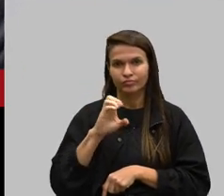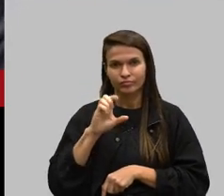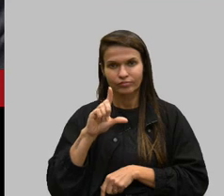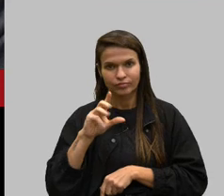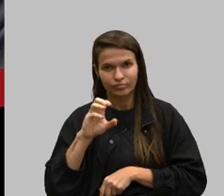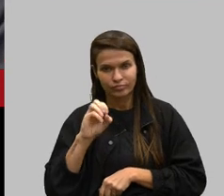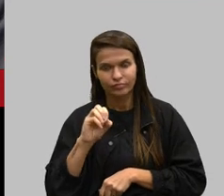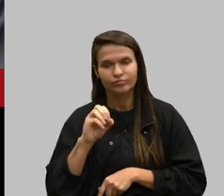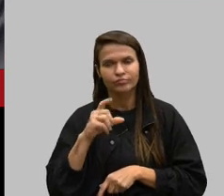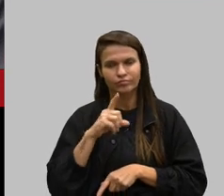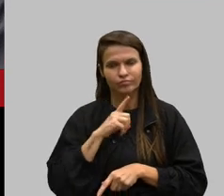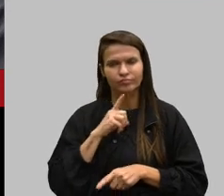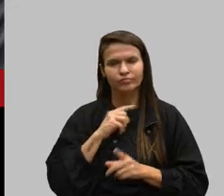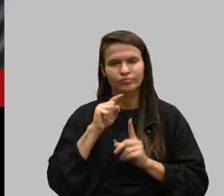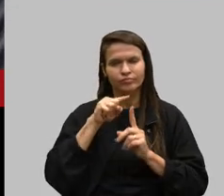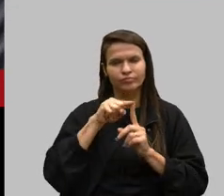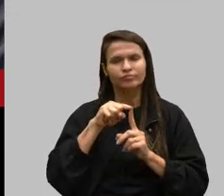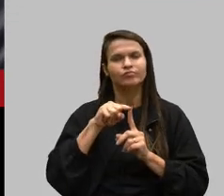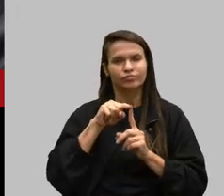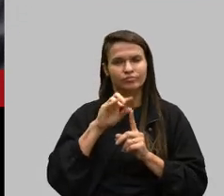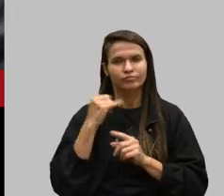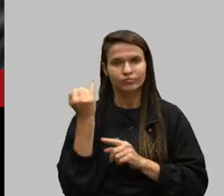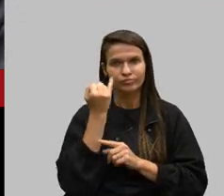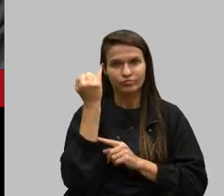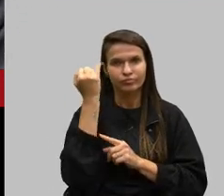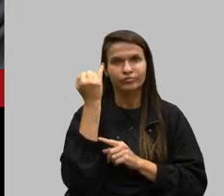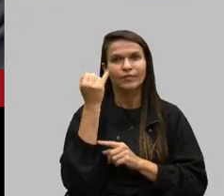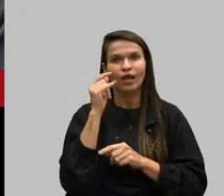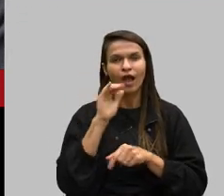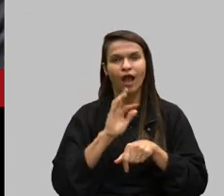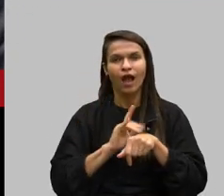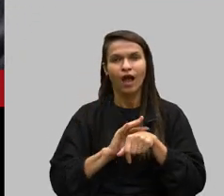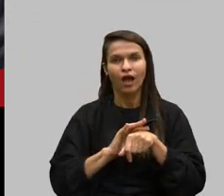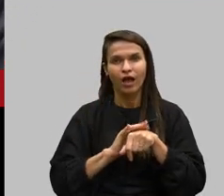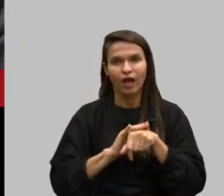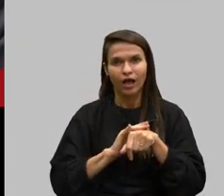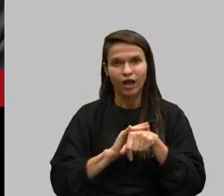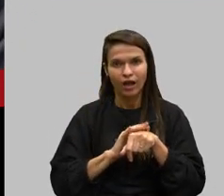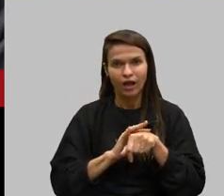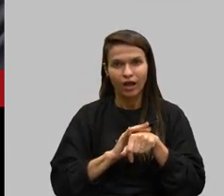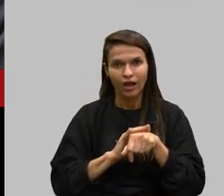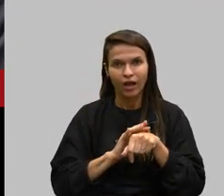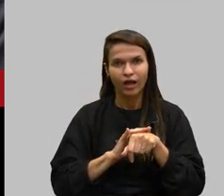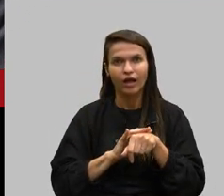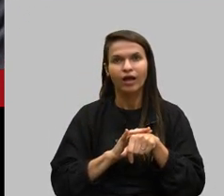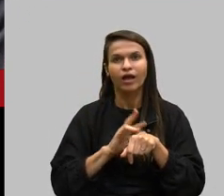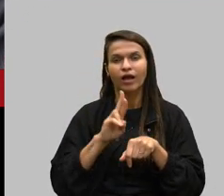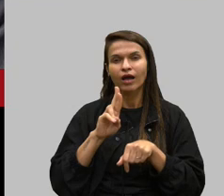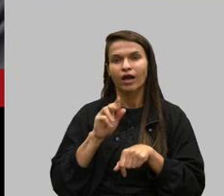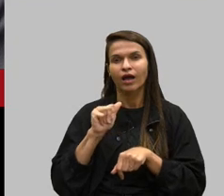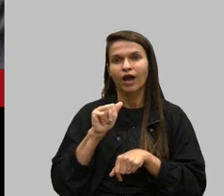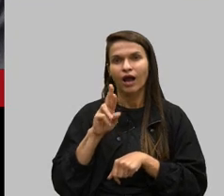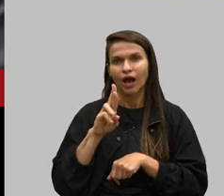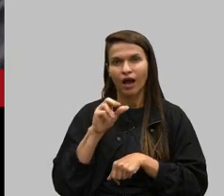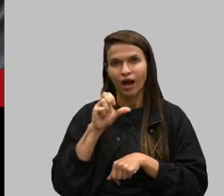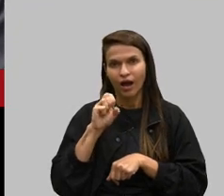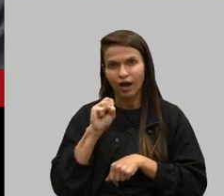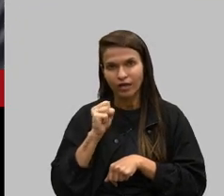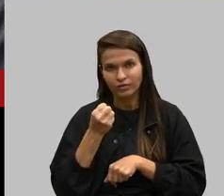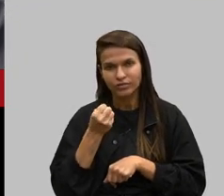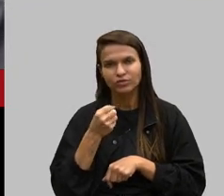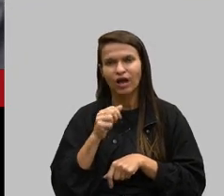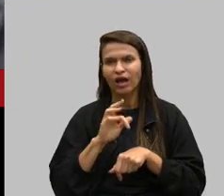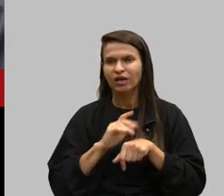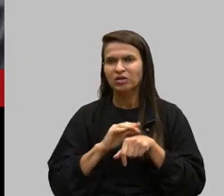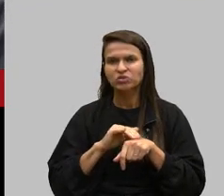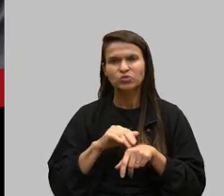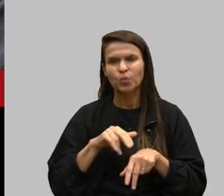essa causa de grande importância que é a doença que é os doentes raros né Essa Doença que com certeza nunca teve